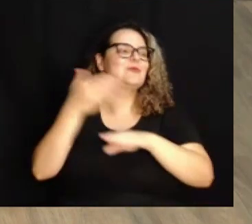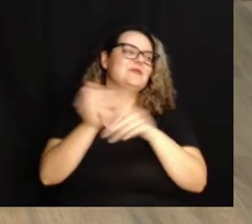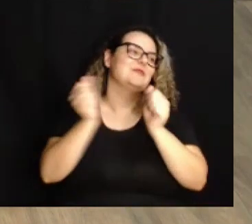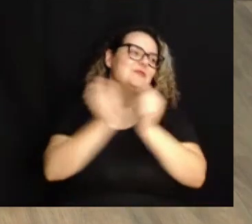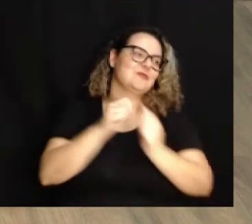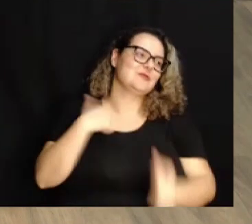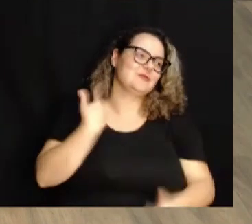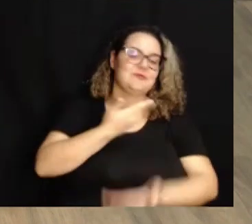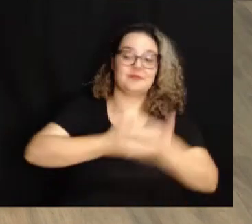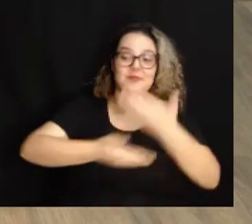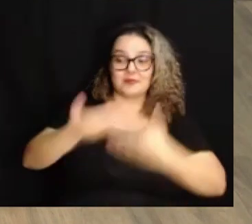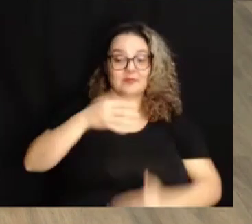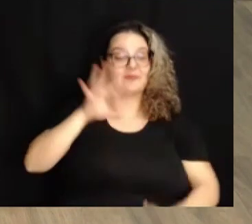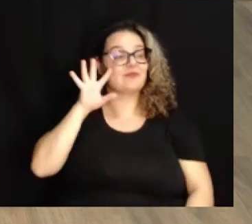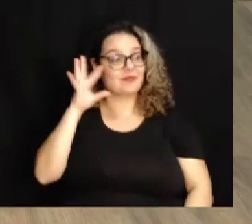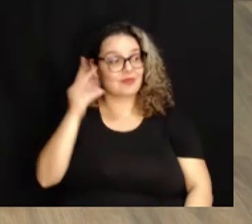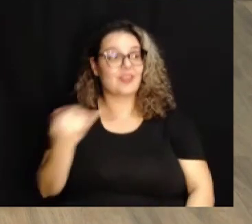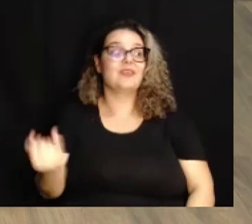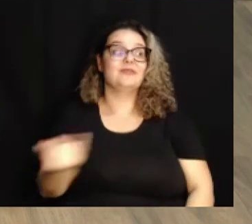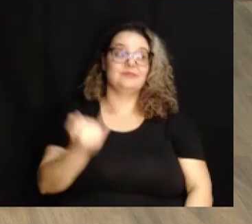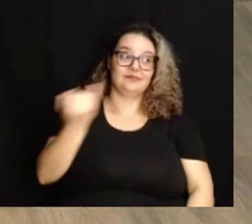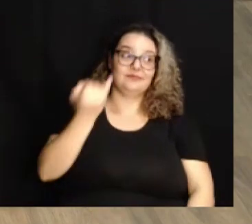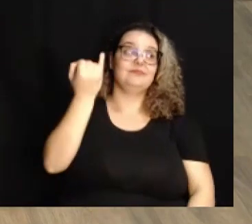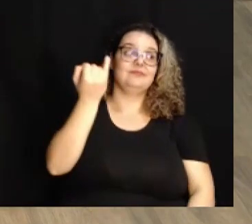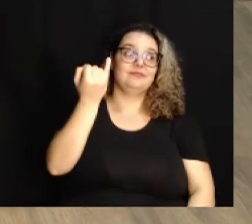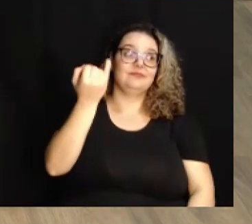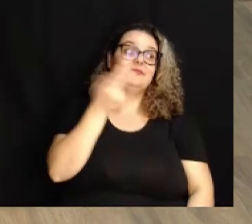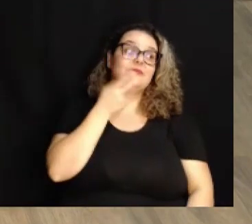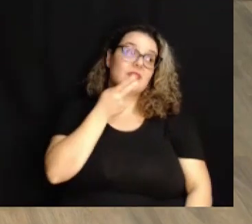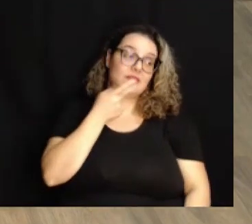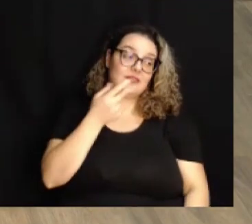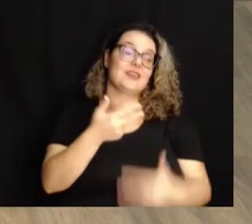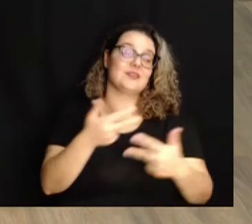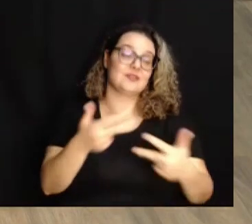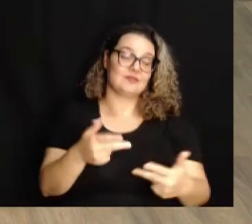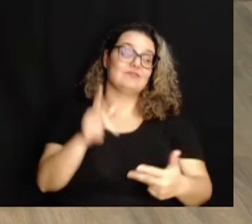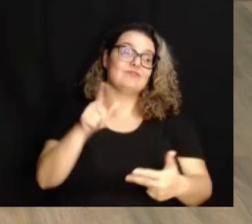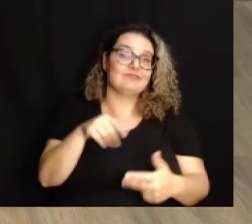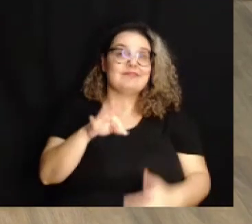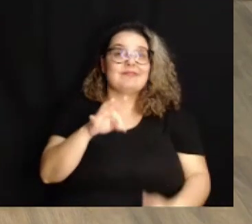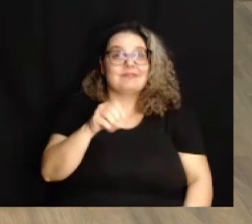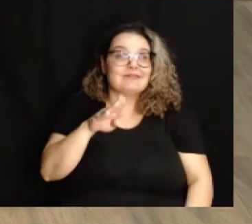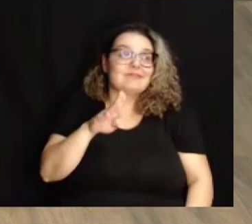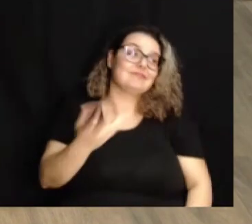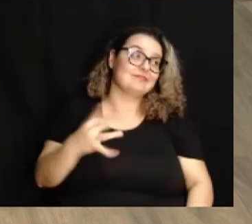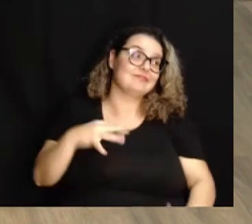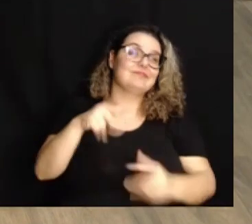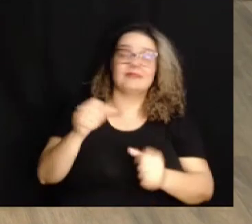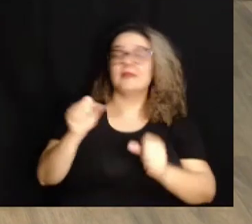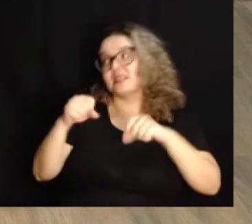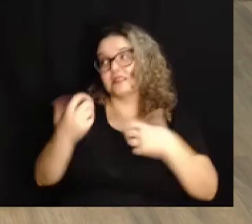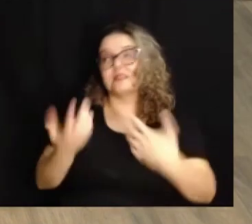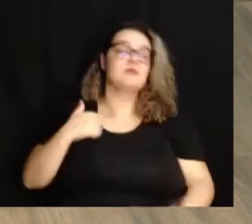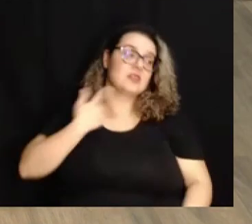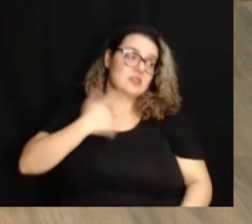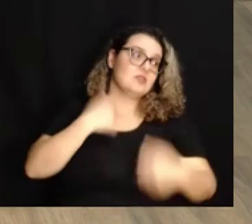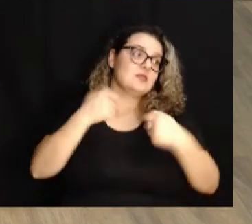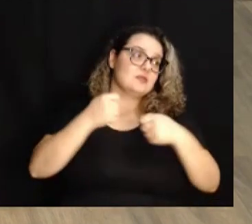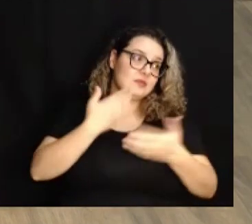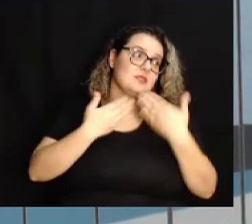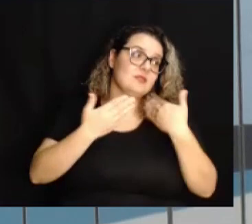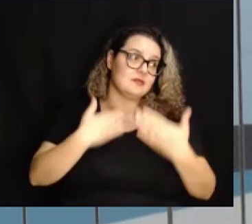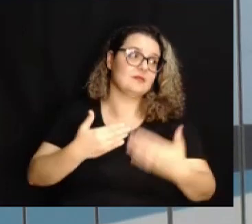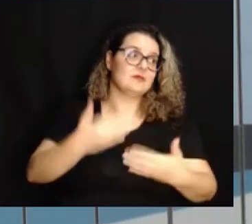tão importante e falar de algo que ainda é tabu nesse mundão aí, mas que a gente precisa conversar. Obrigada, viu? Eu